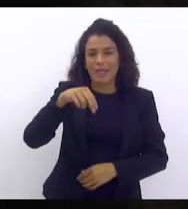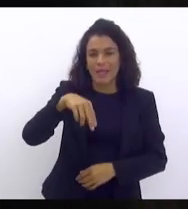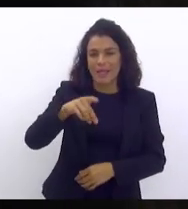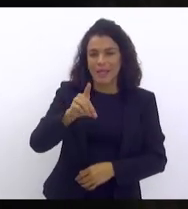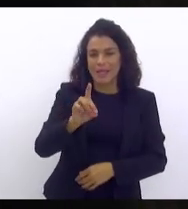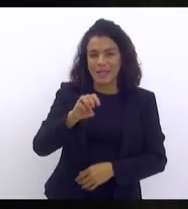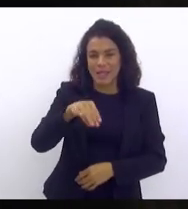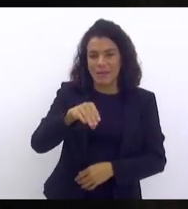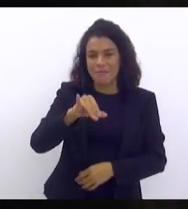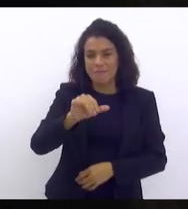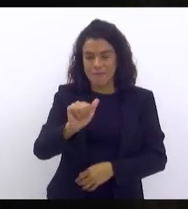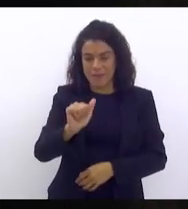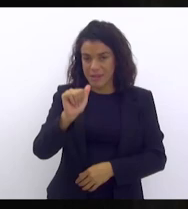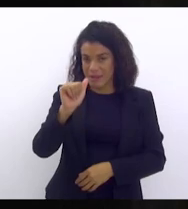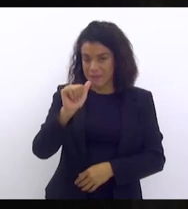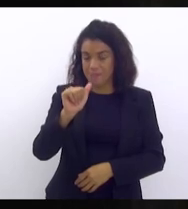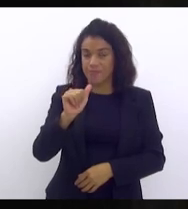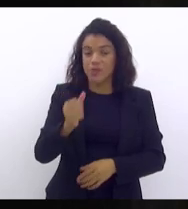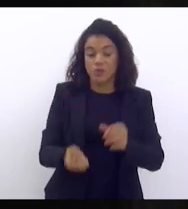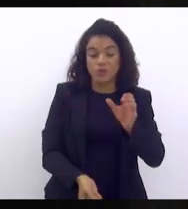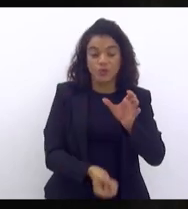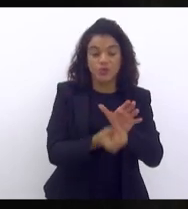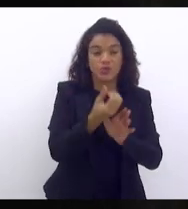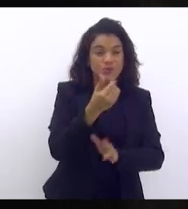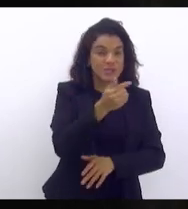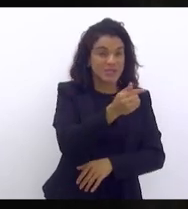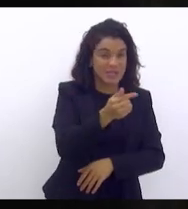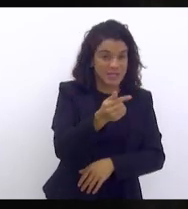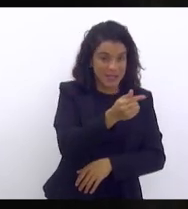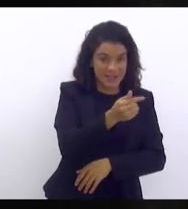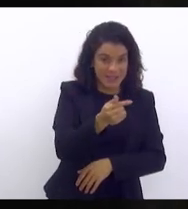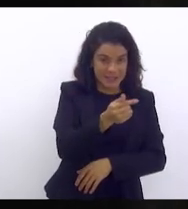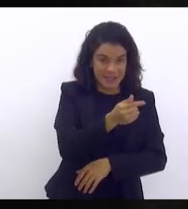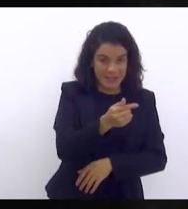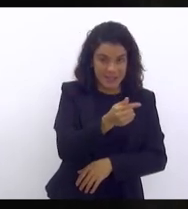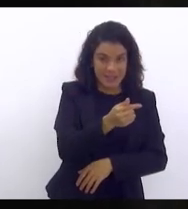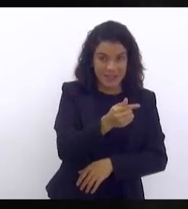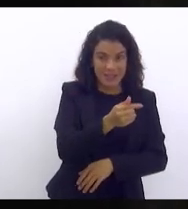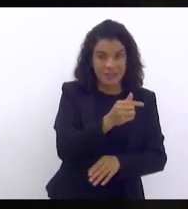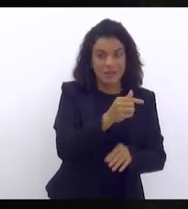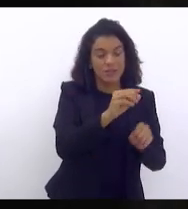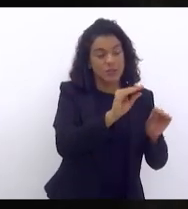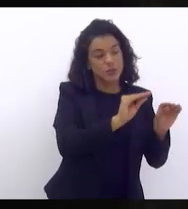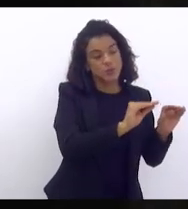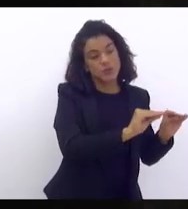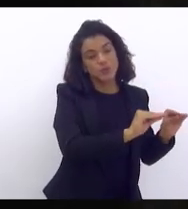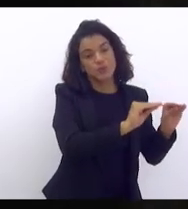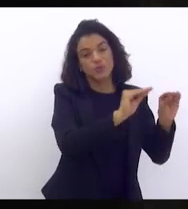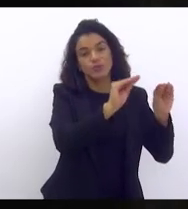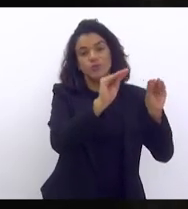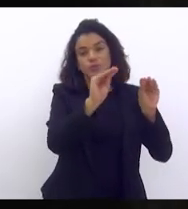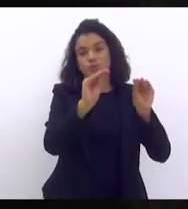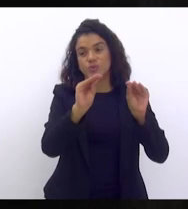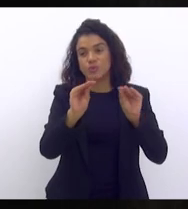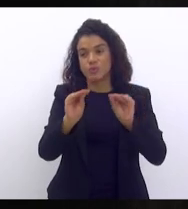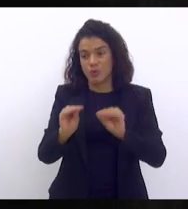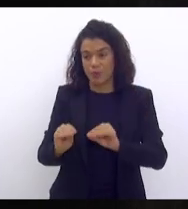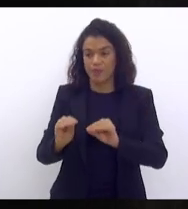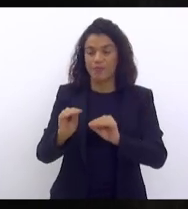Janeiro. Surgiu em 77, com a vinda, né, do pessoal da